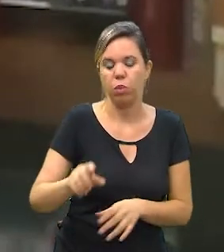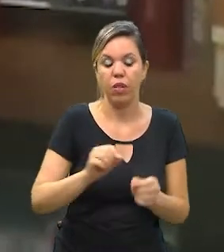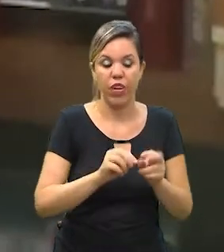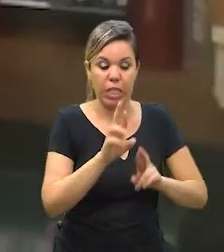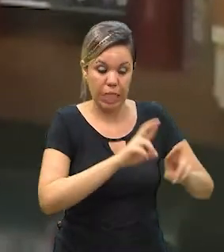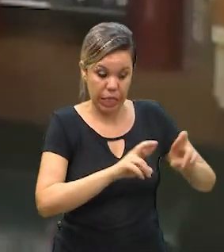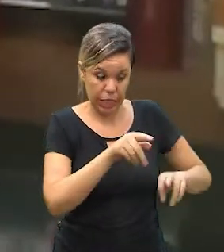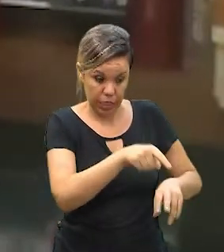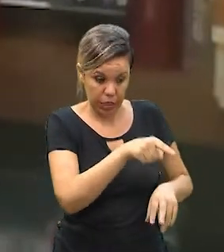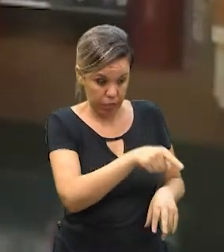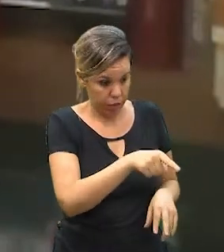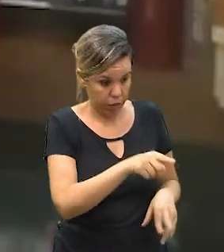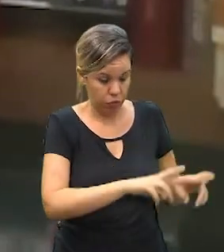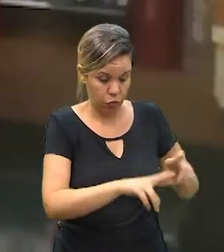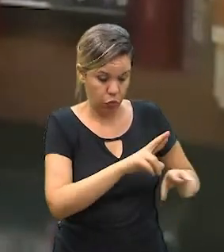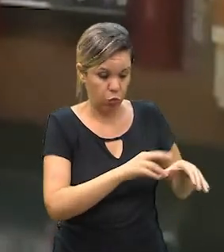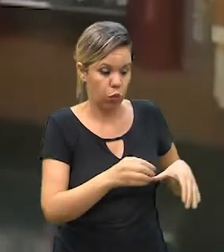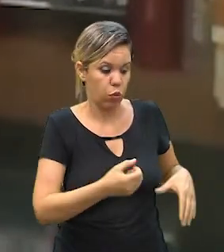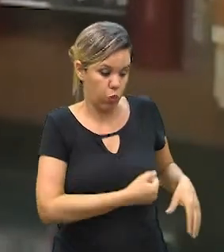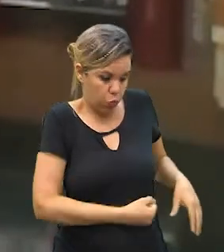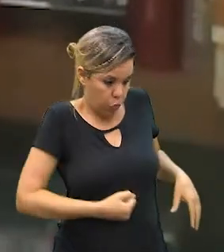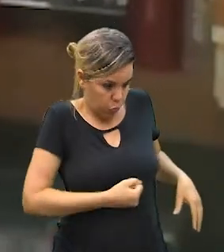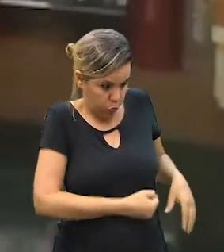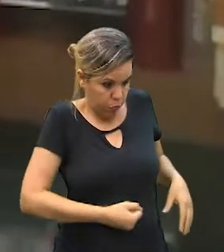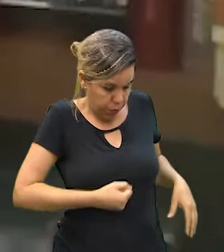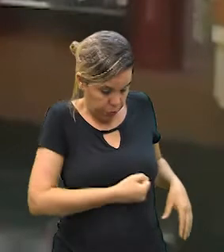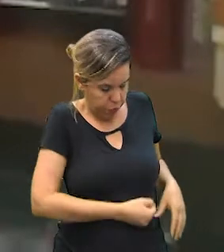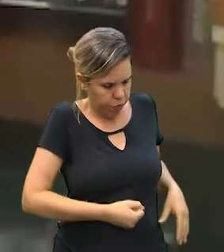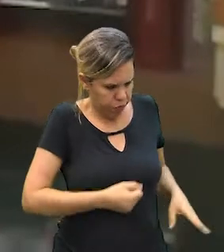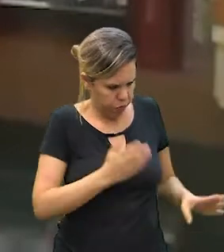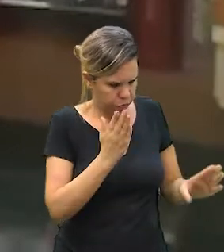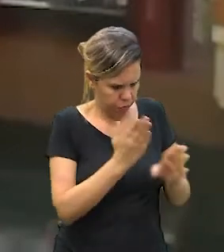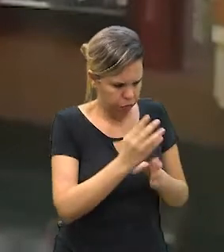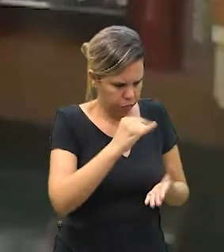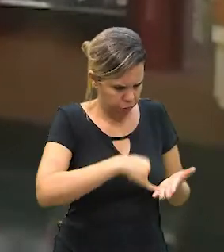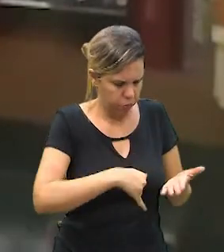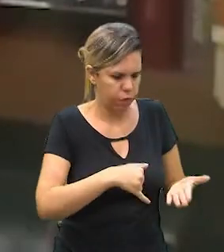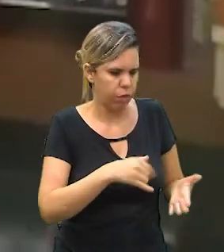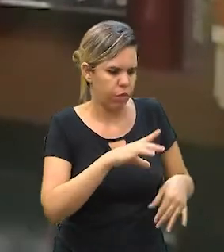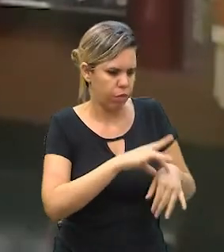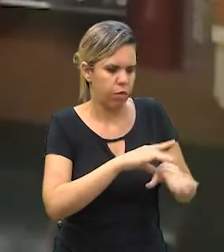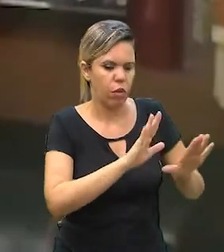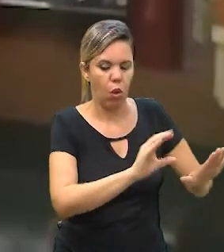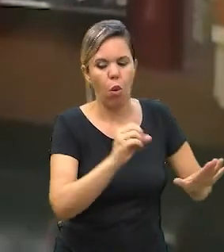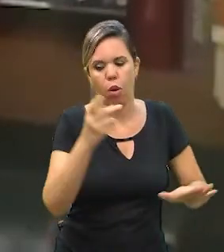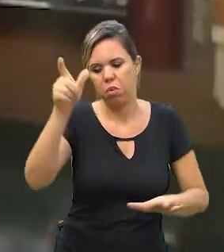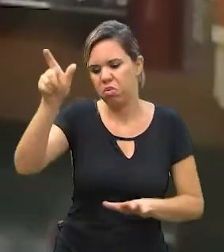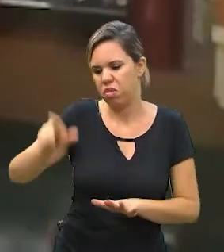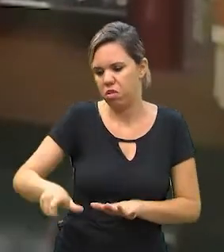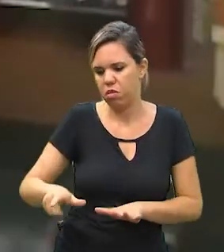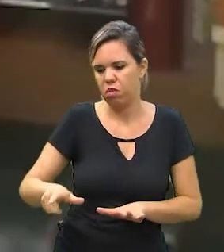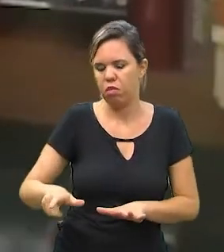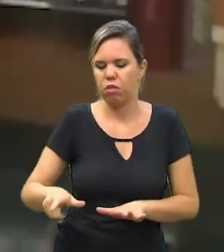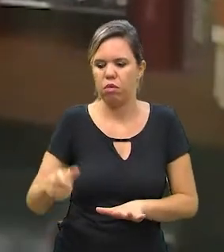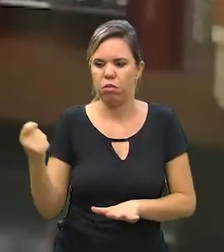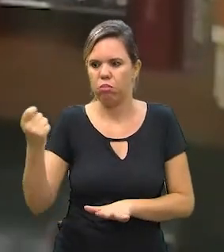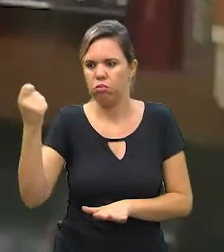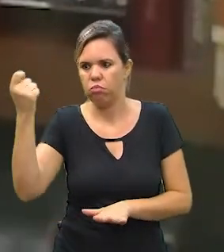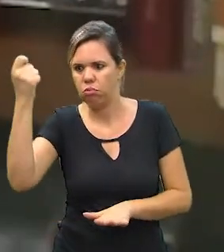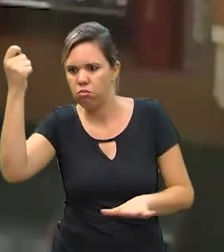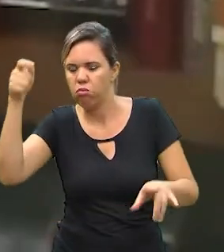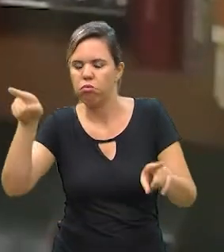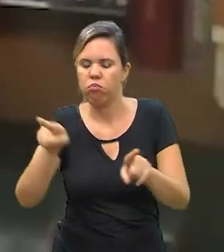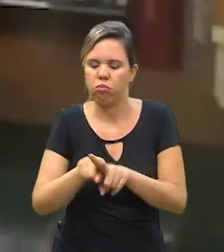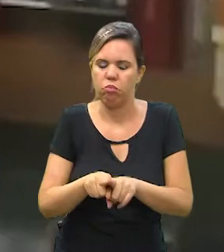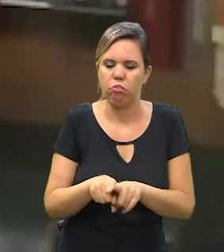de ecografia ou ultrassom, por exemplo, você faz o diagnóstico da endometriose, desde pacientes que têm sintomas muito graves, e